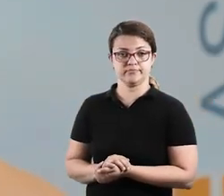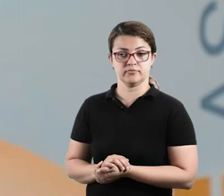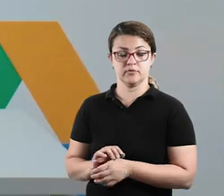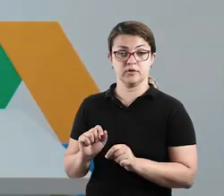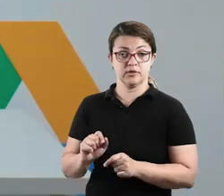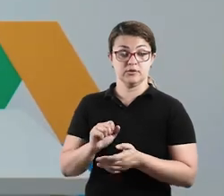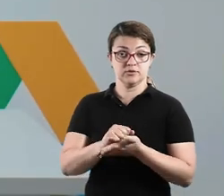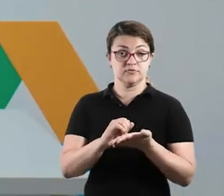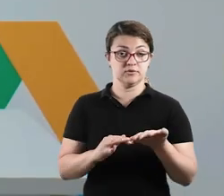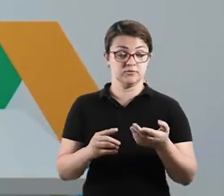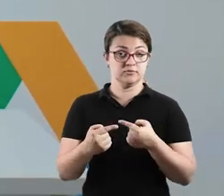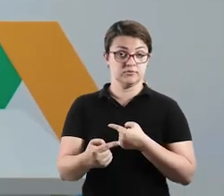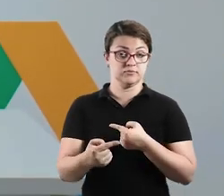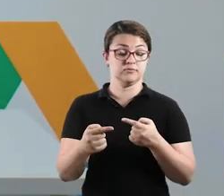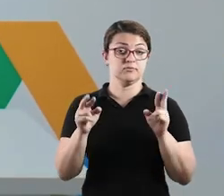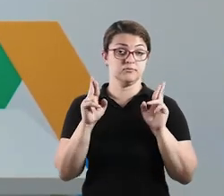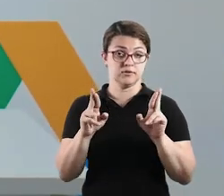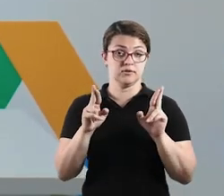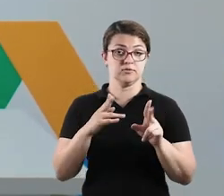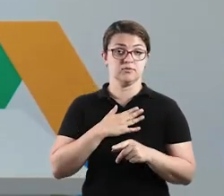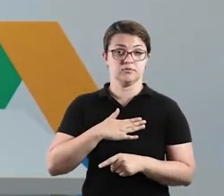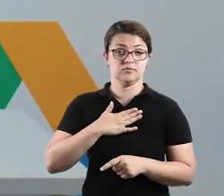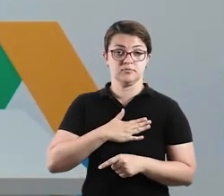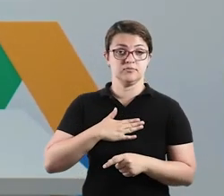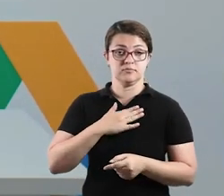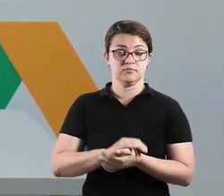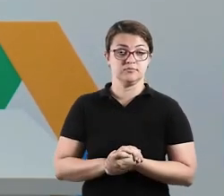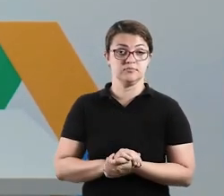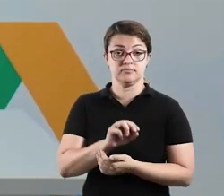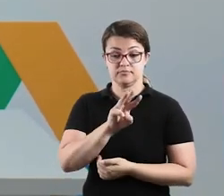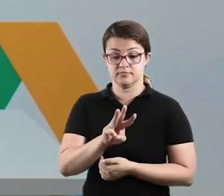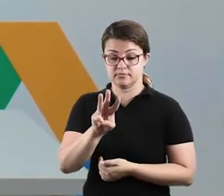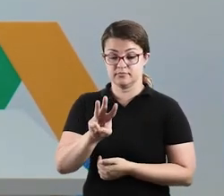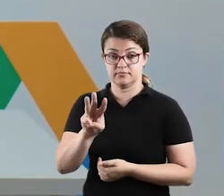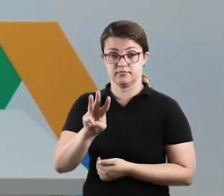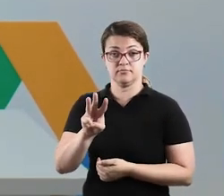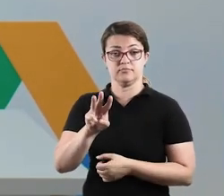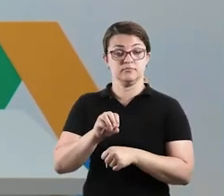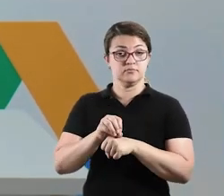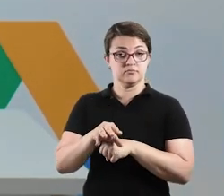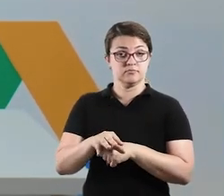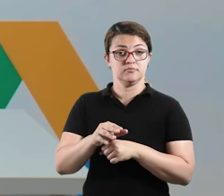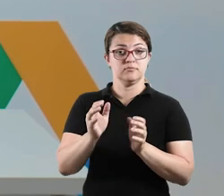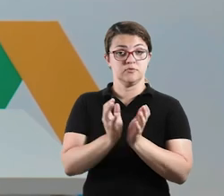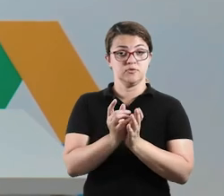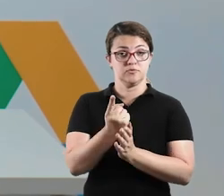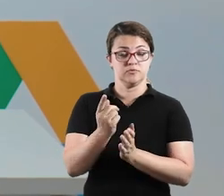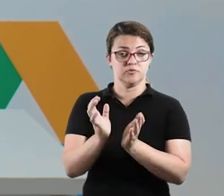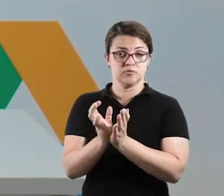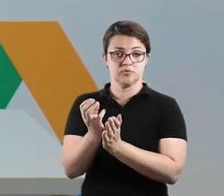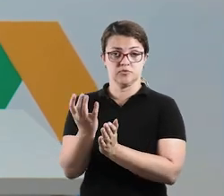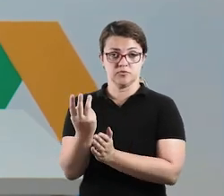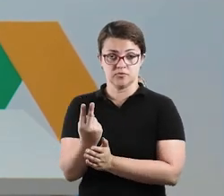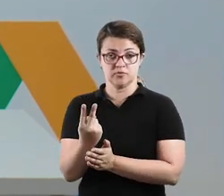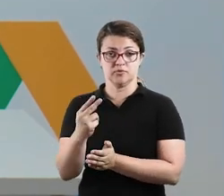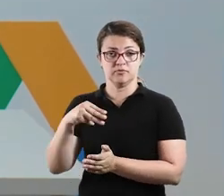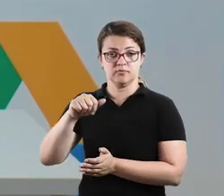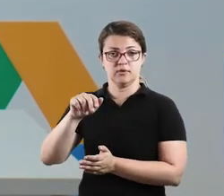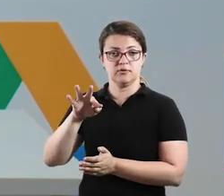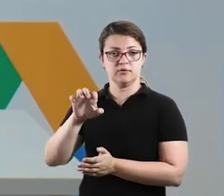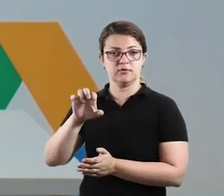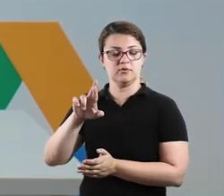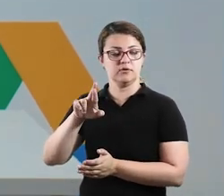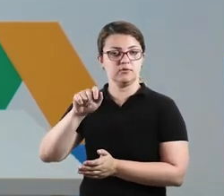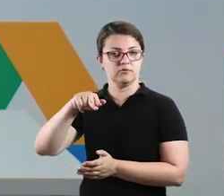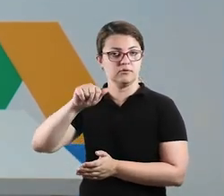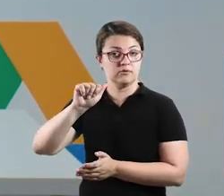foram as atividades para a semana, espero que vocês tenham gostado. Para ter acesso a mais ideias, clique no ícone do berçário 1, 2 e o maternal.